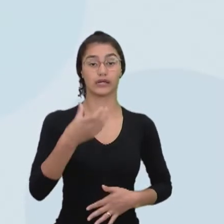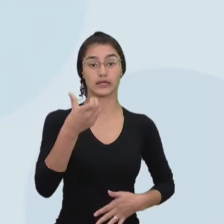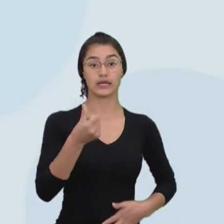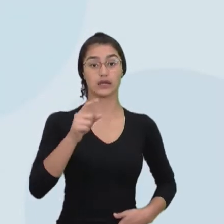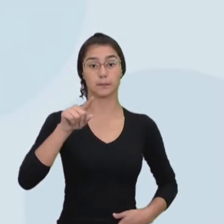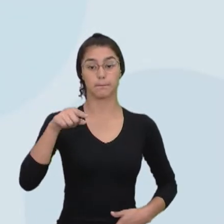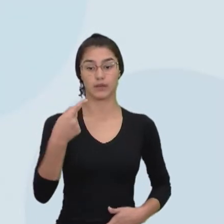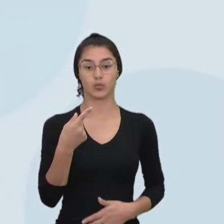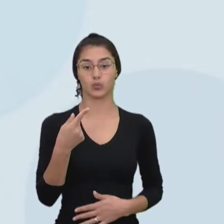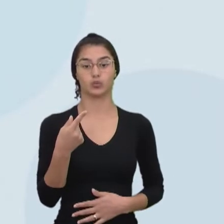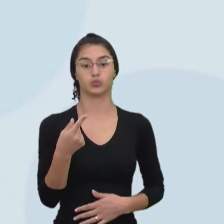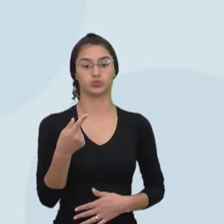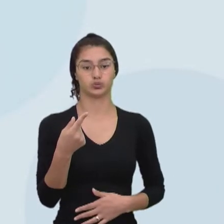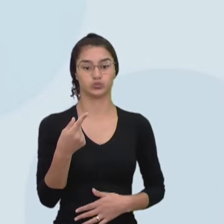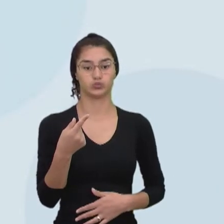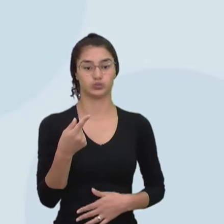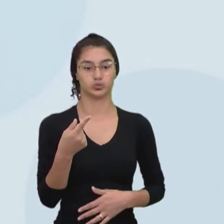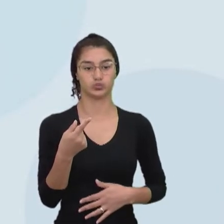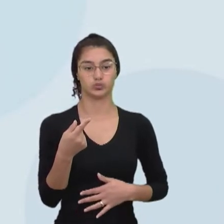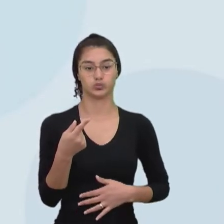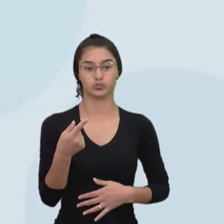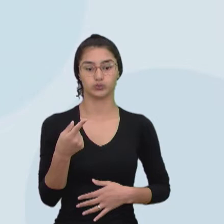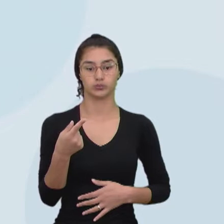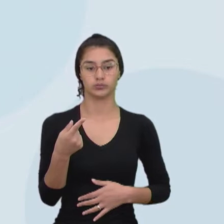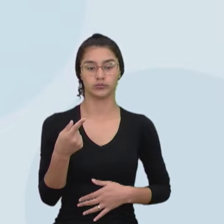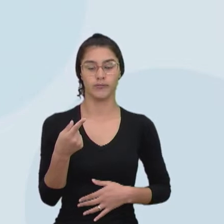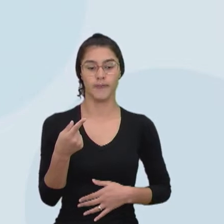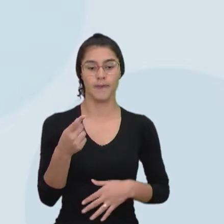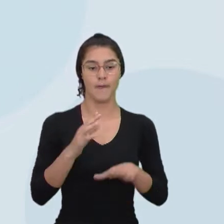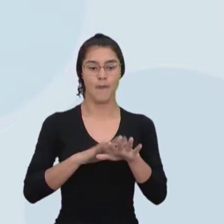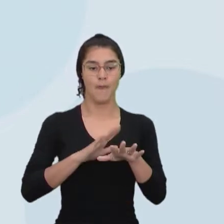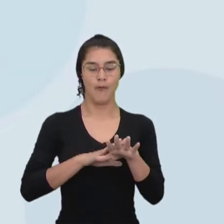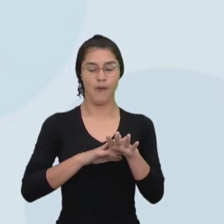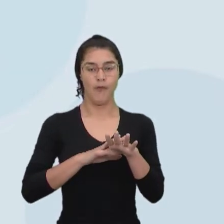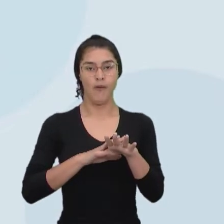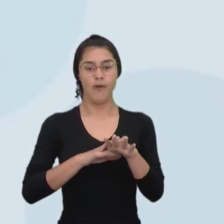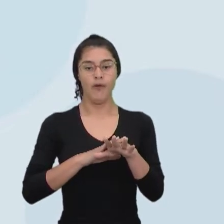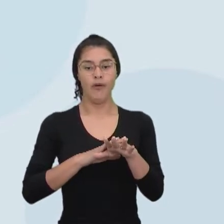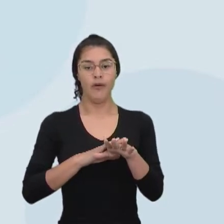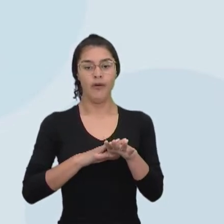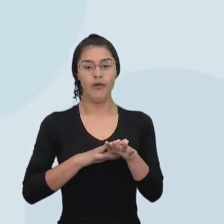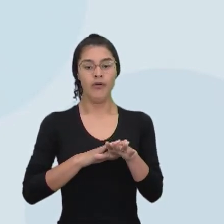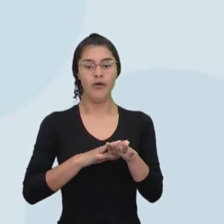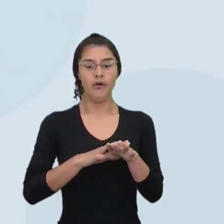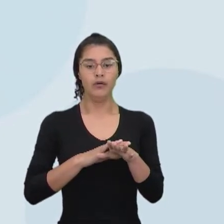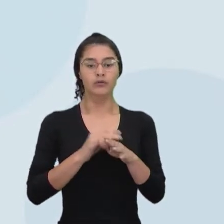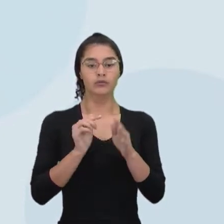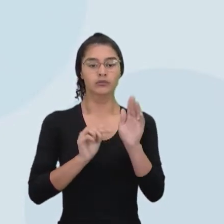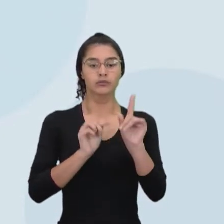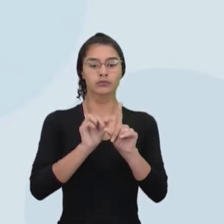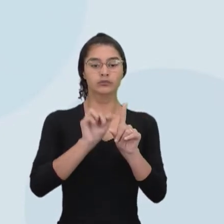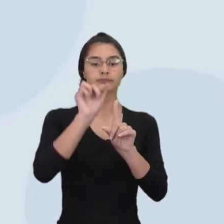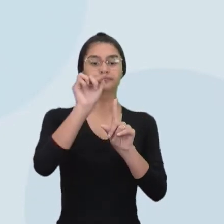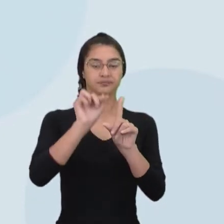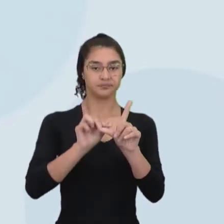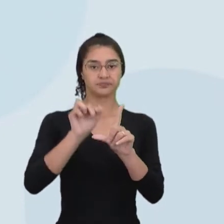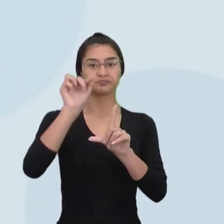mil, né, micrograma aí por metro cúbico, né, ele vai fazendo algumas, né, aumentos